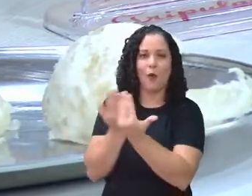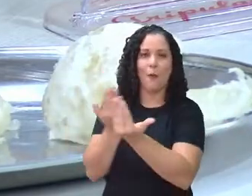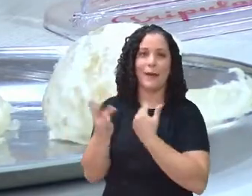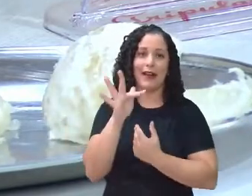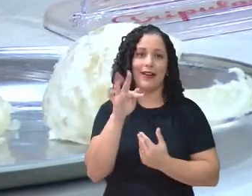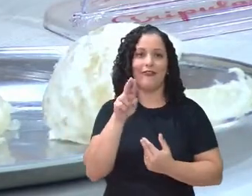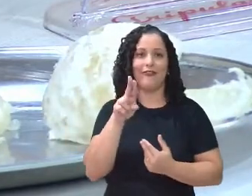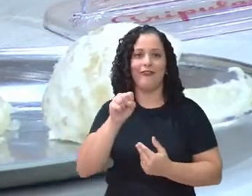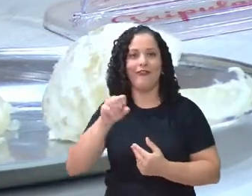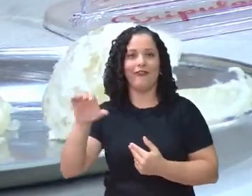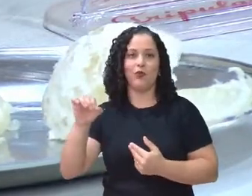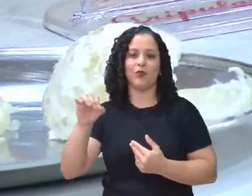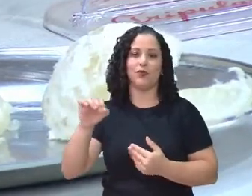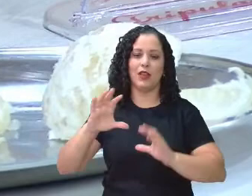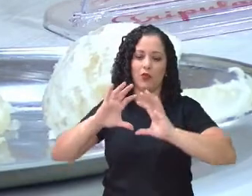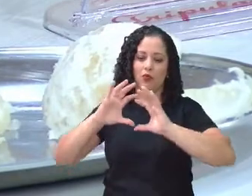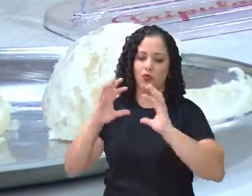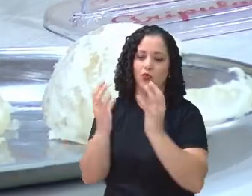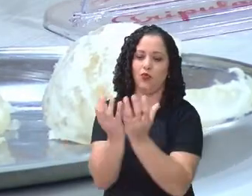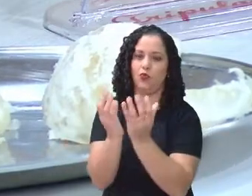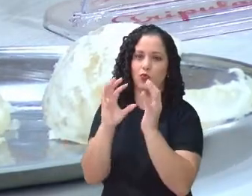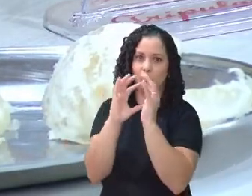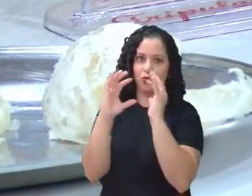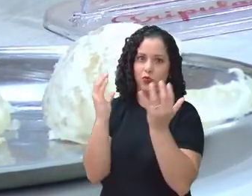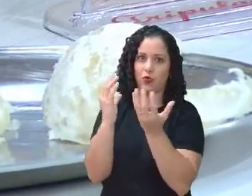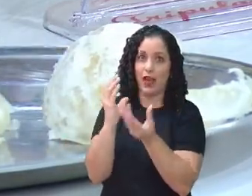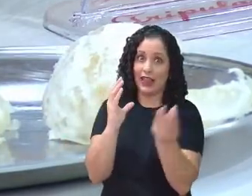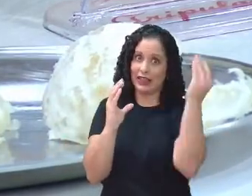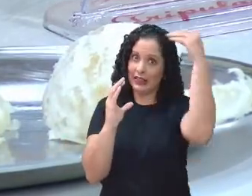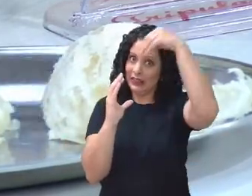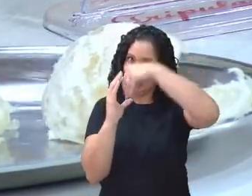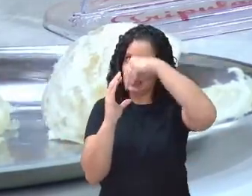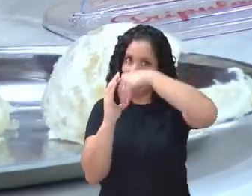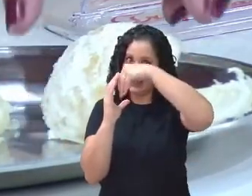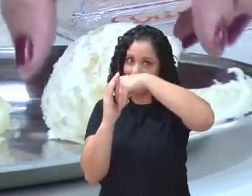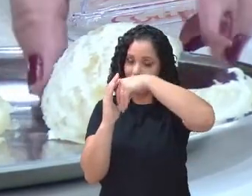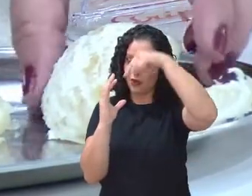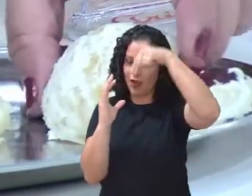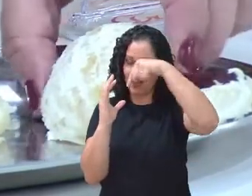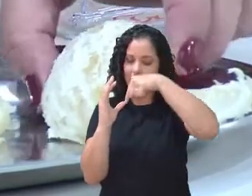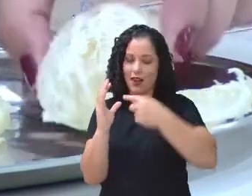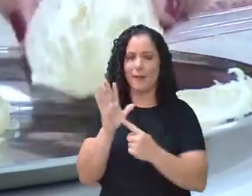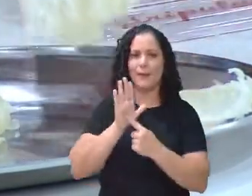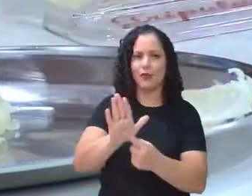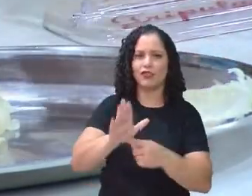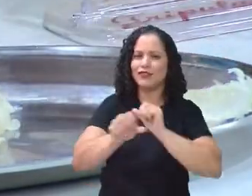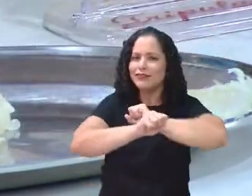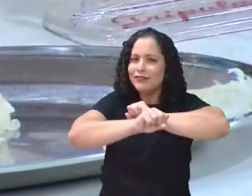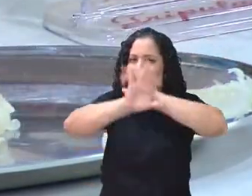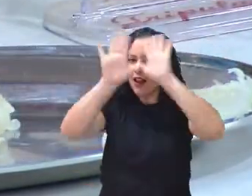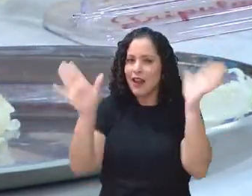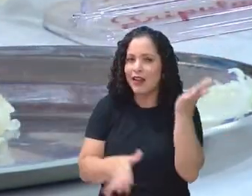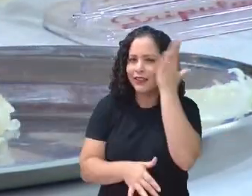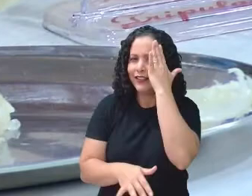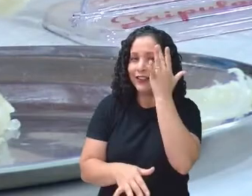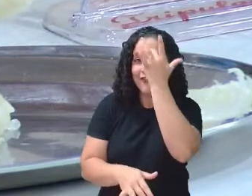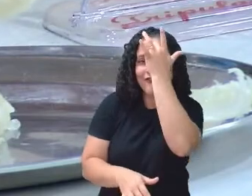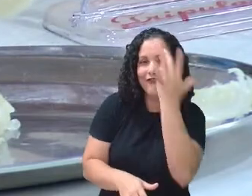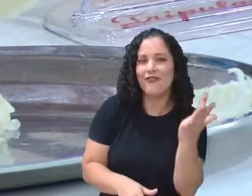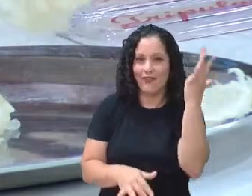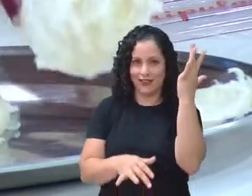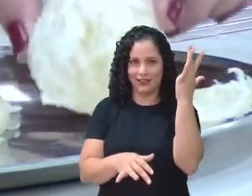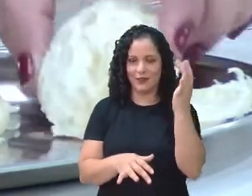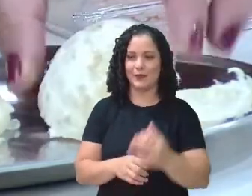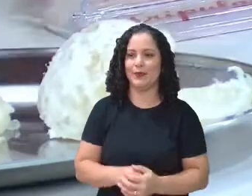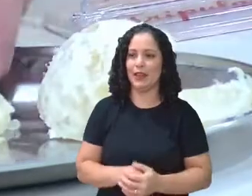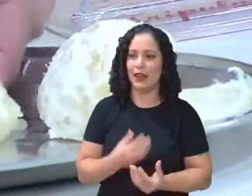fora aqui da casca, mas a gente sabe também que dentro, a laranja representa muito bem, porque a gente tem aqui, ó, nessa